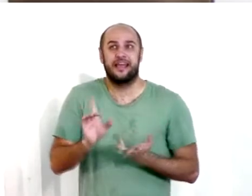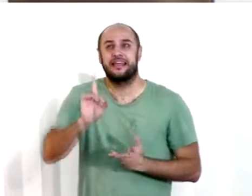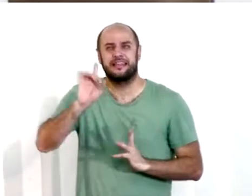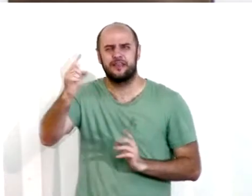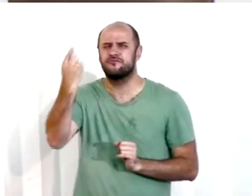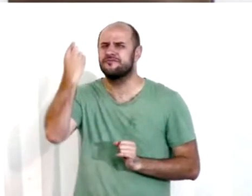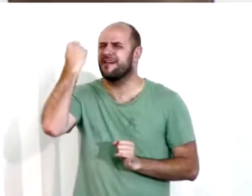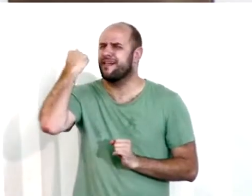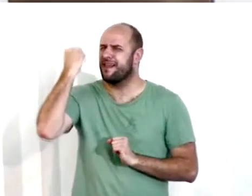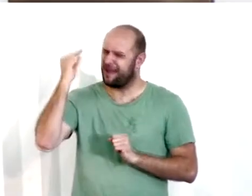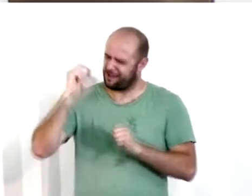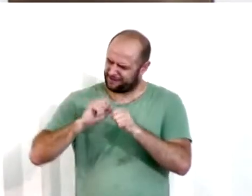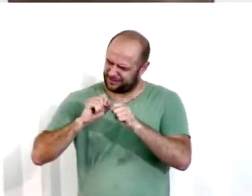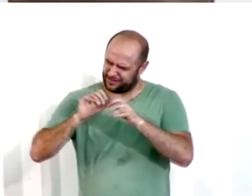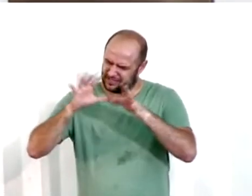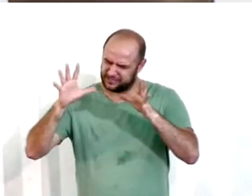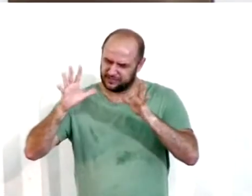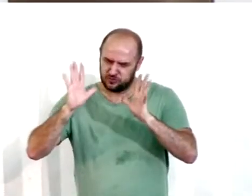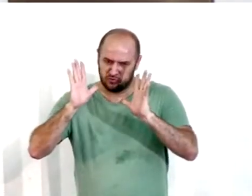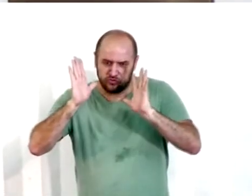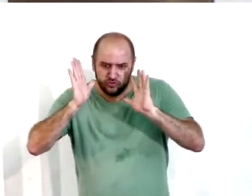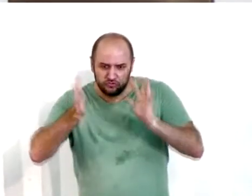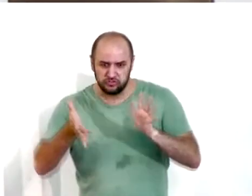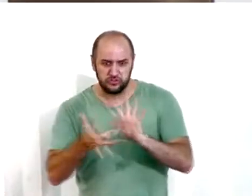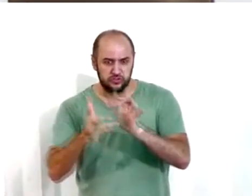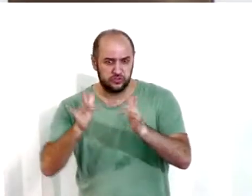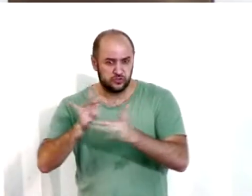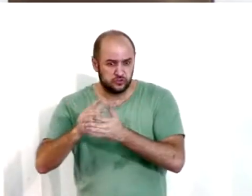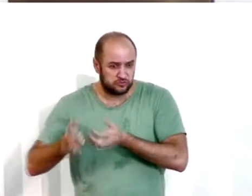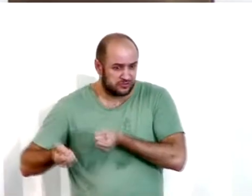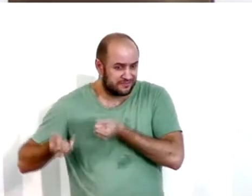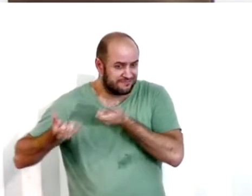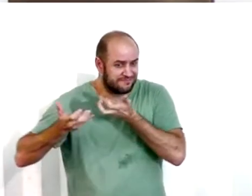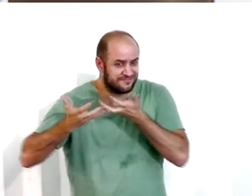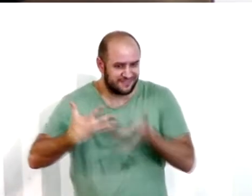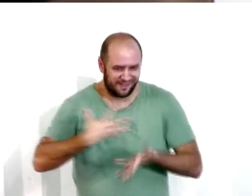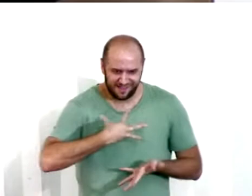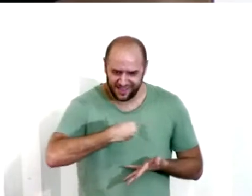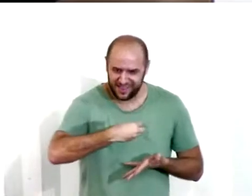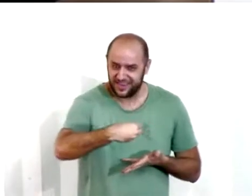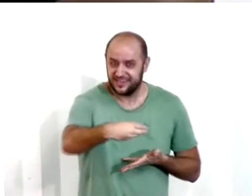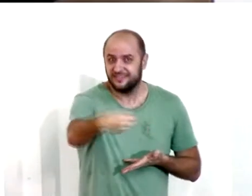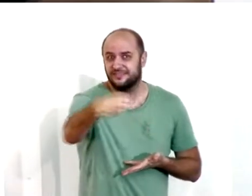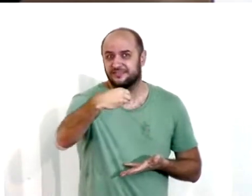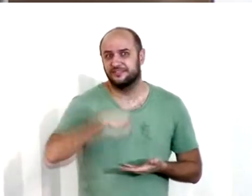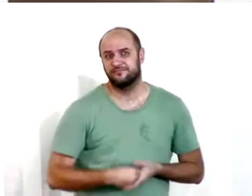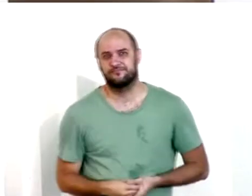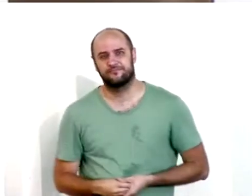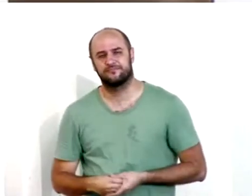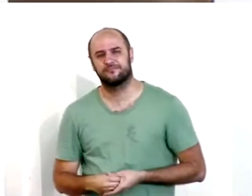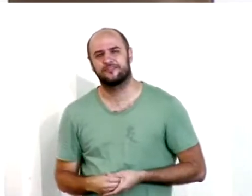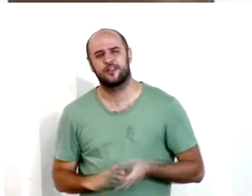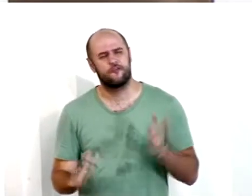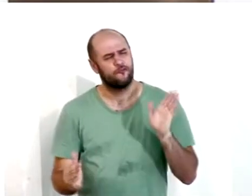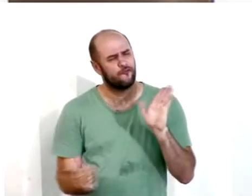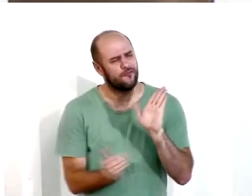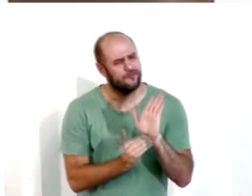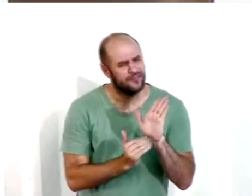Deus vai receber em Cristo a sua herança. No término, no